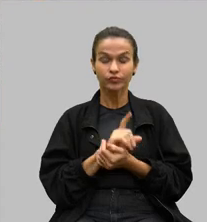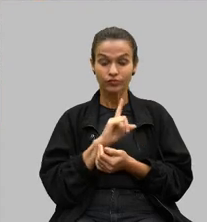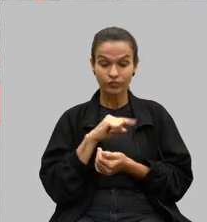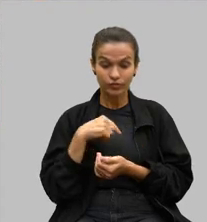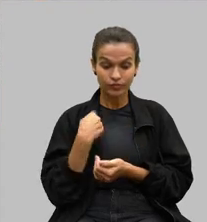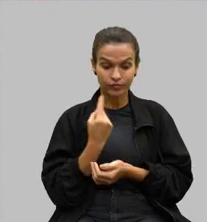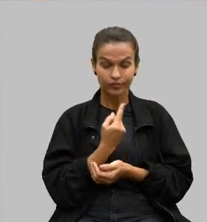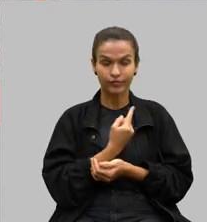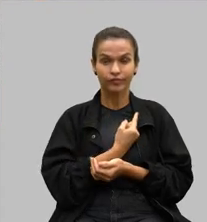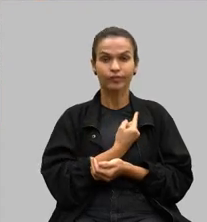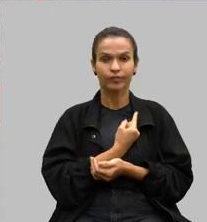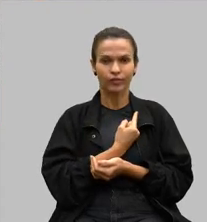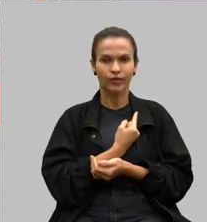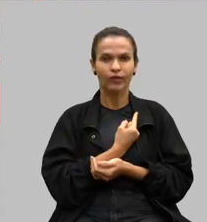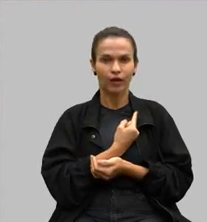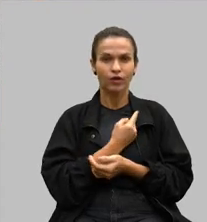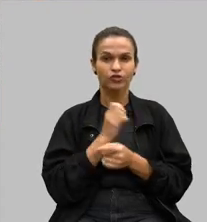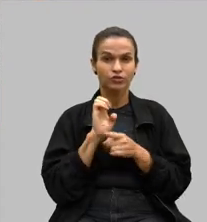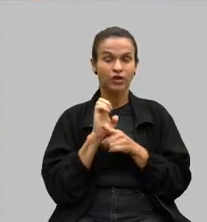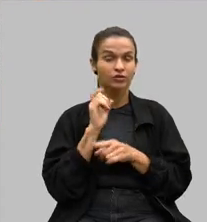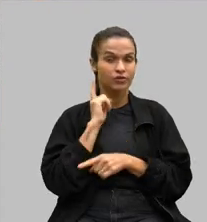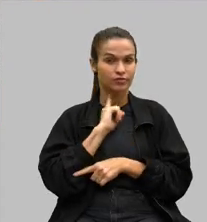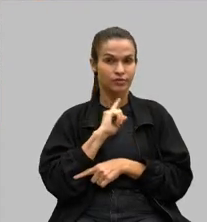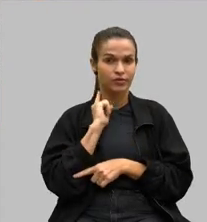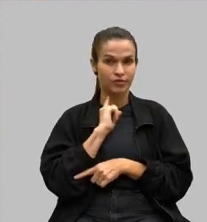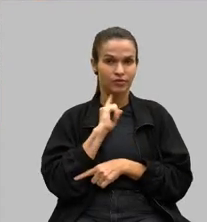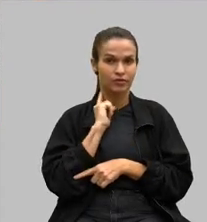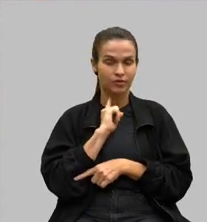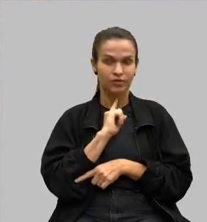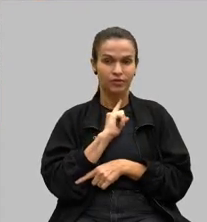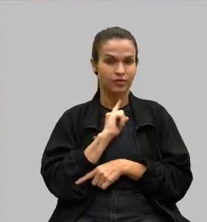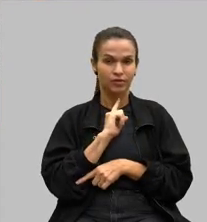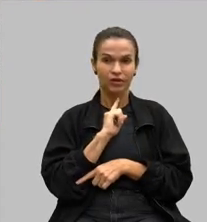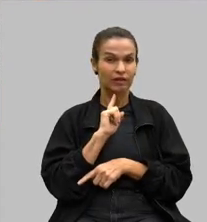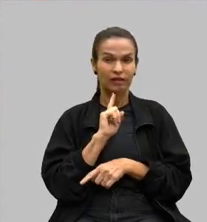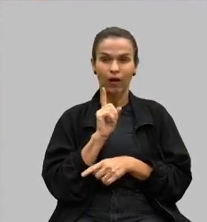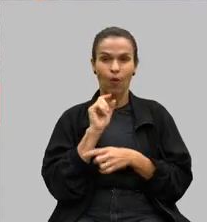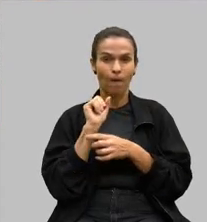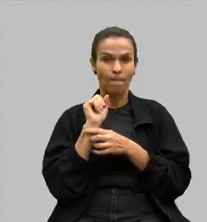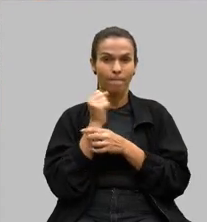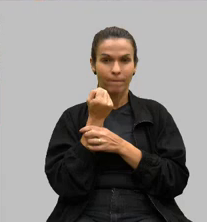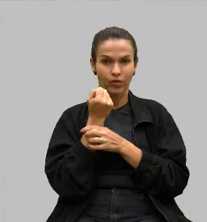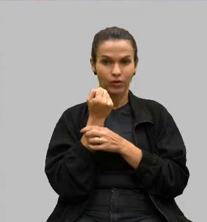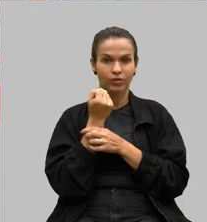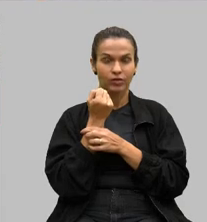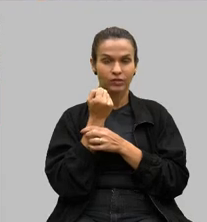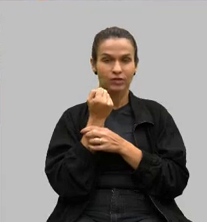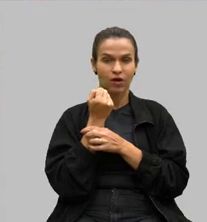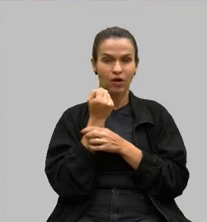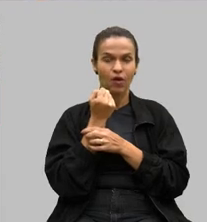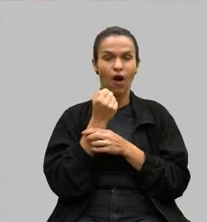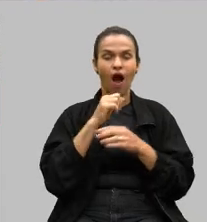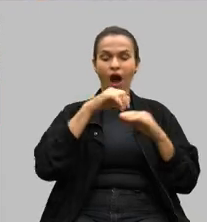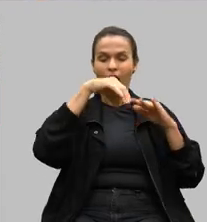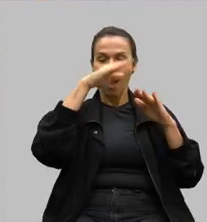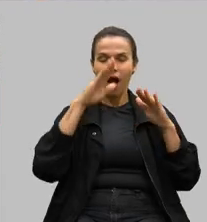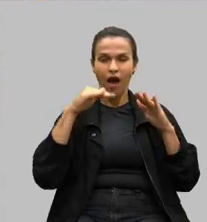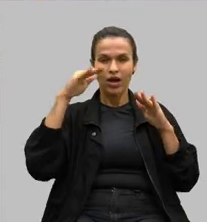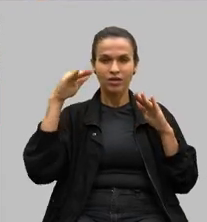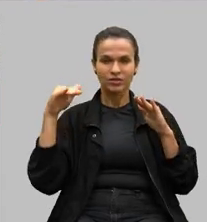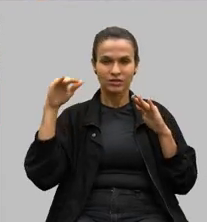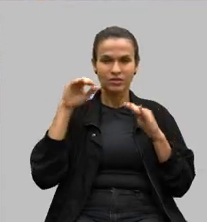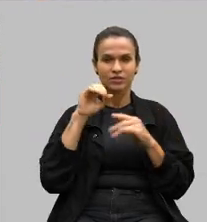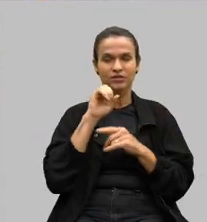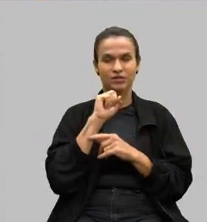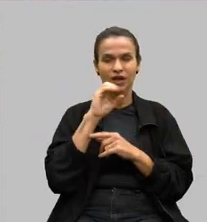nós estado de Minas Gerais não protegeu a Serra do Curral porque coincidiu de